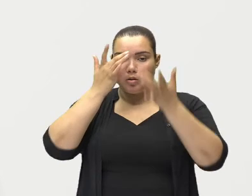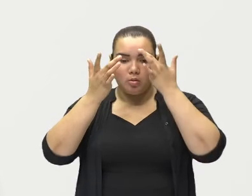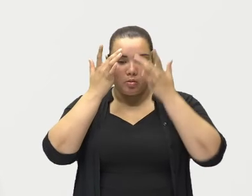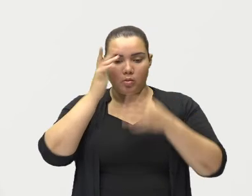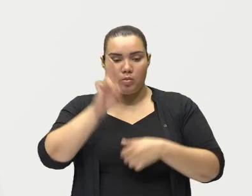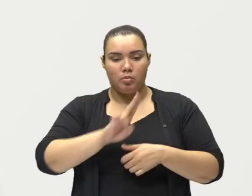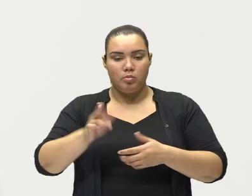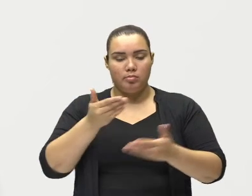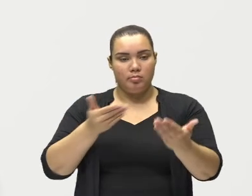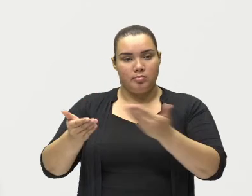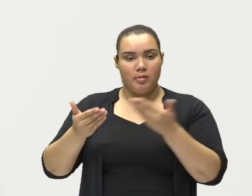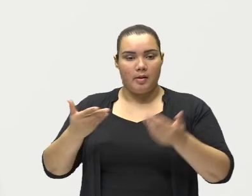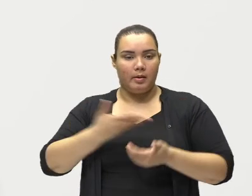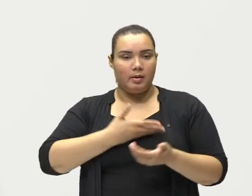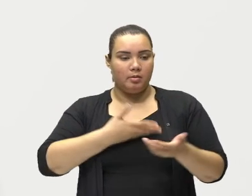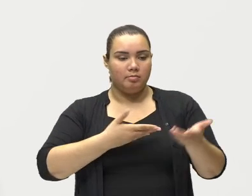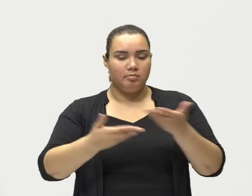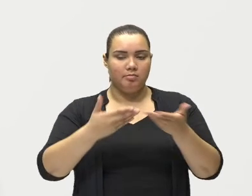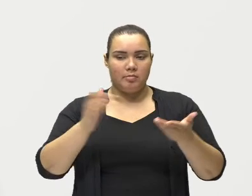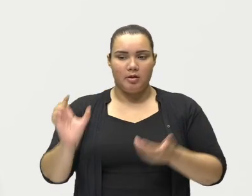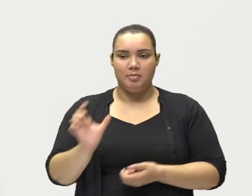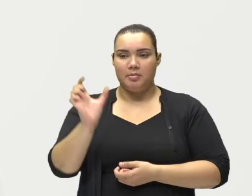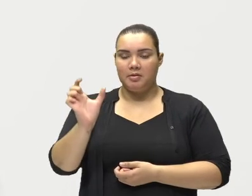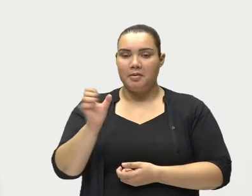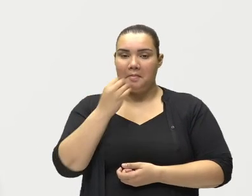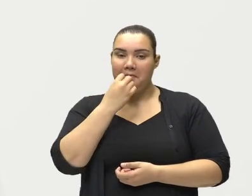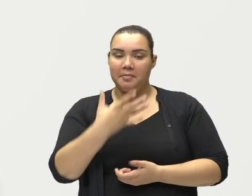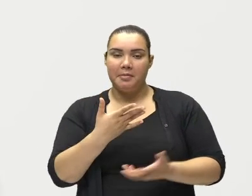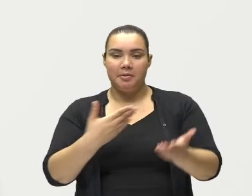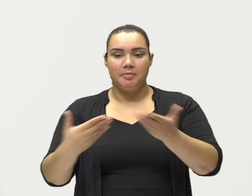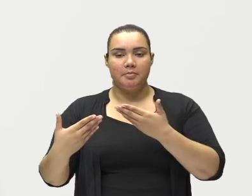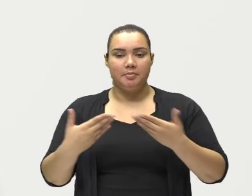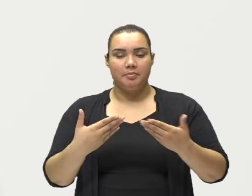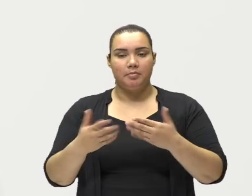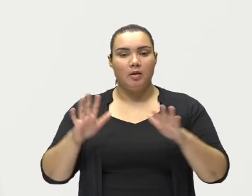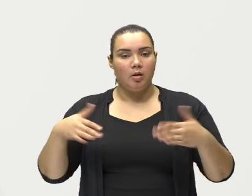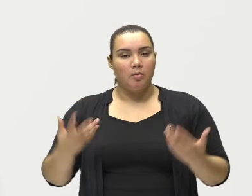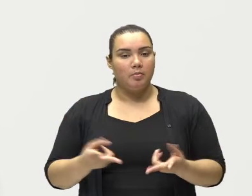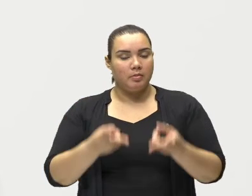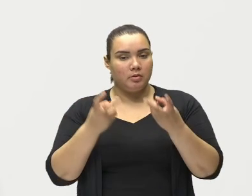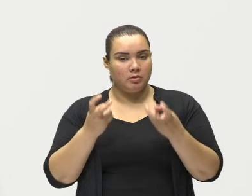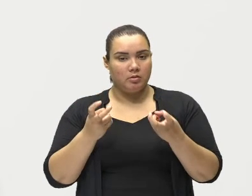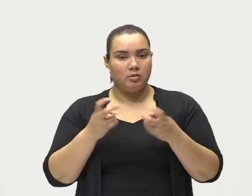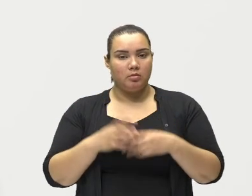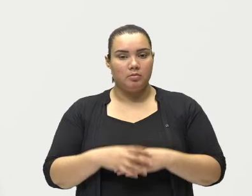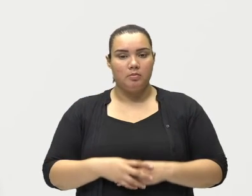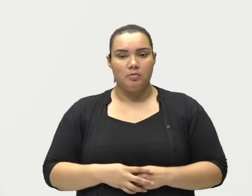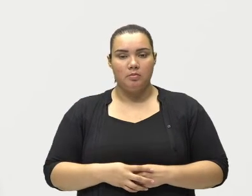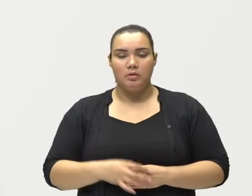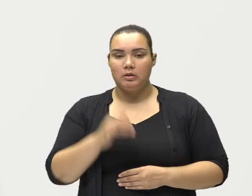conversa aí com teus amigos, né? Meter um consoante aí vai ficar bacana. Então notem aí, olha só. Aqui, ó,